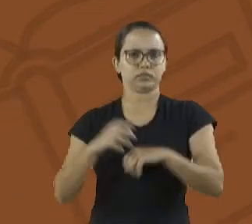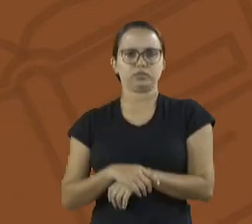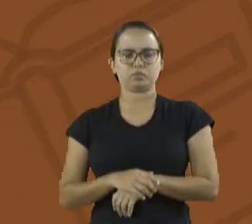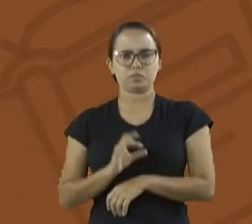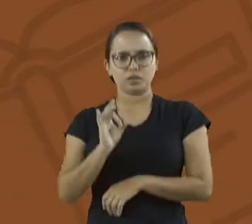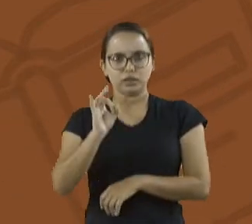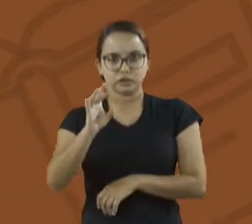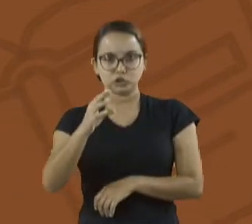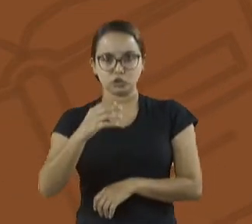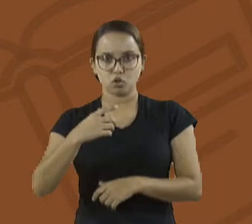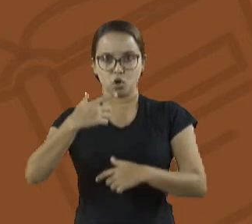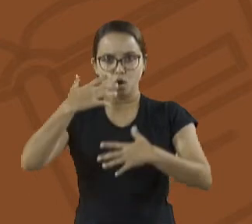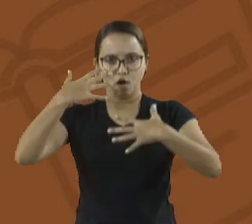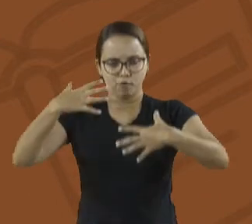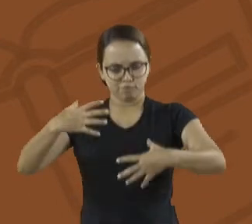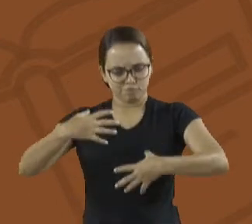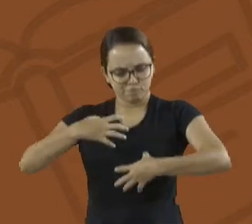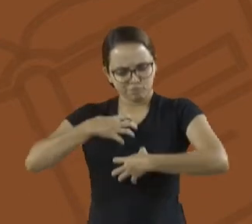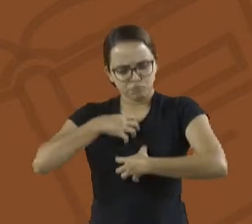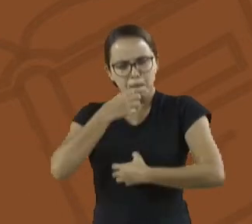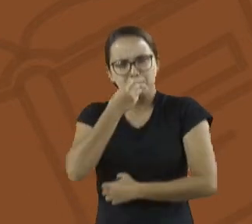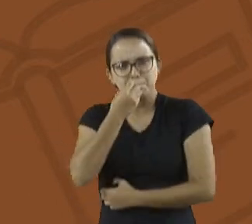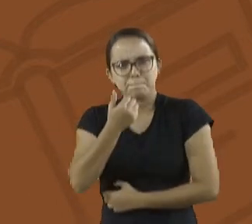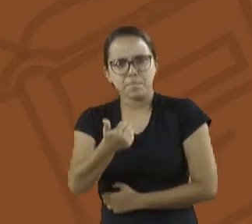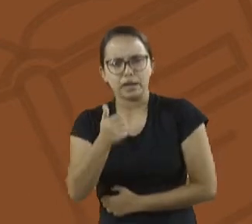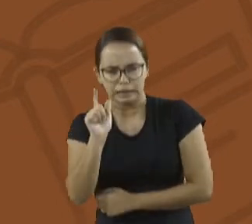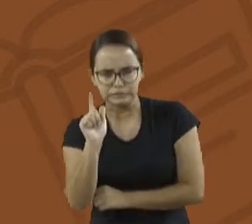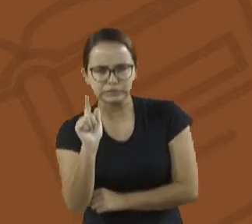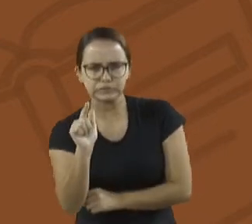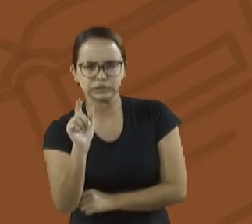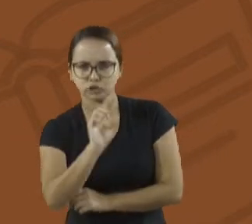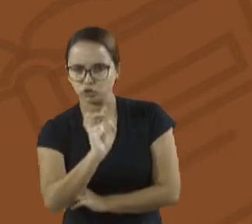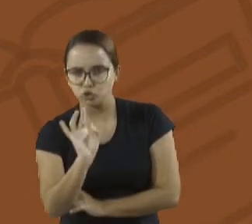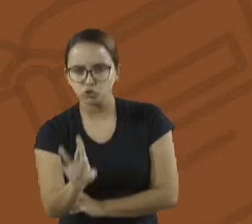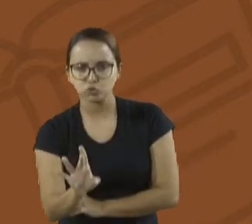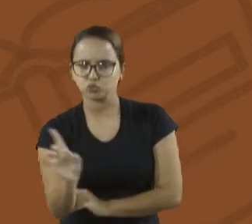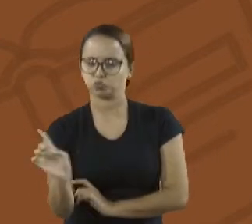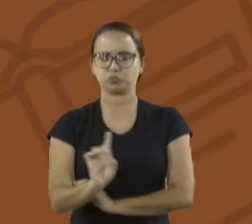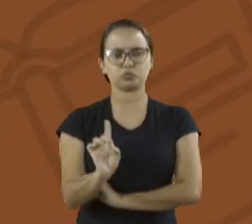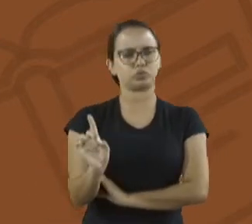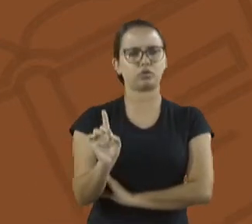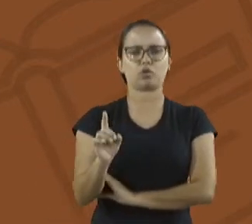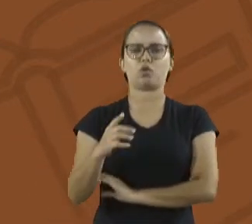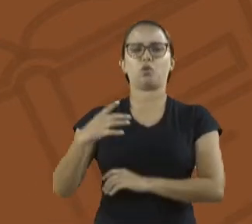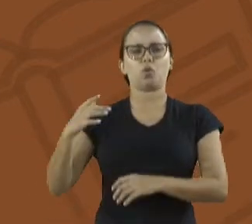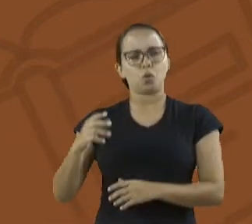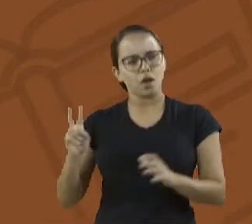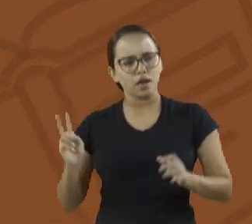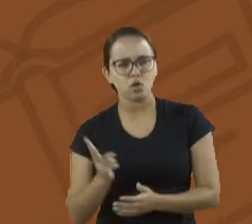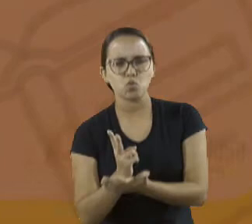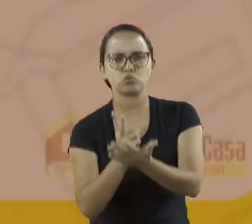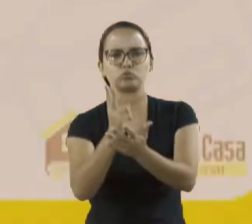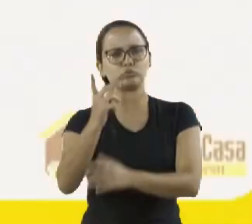que uma obrigação para que a nossa saúde esteja bem e sempre em dia.